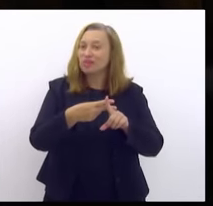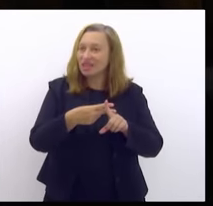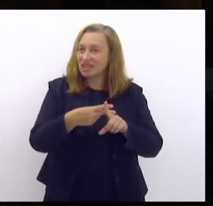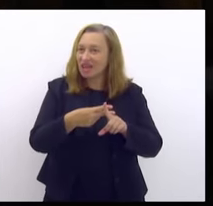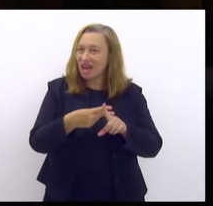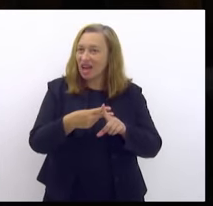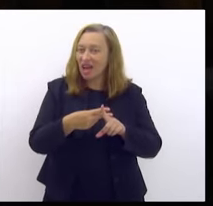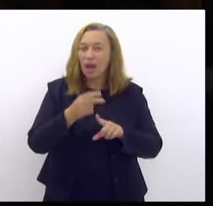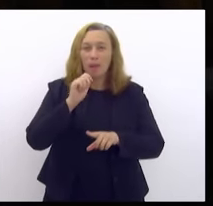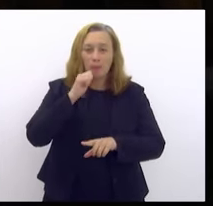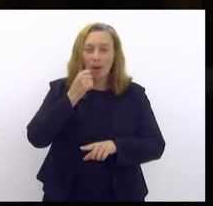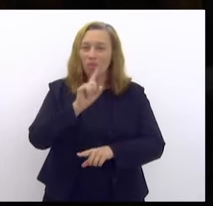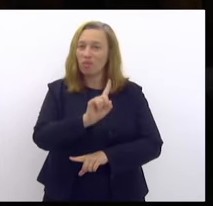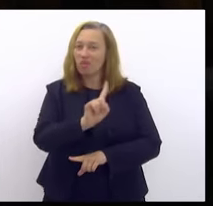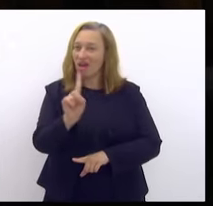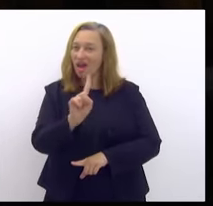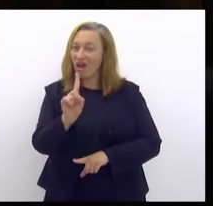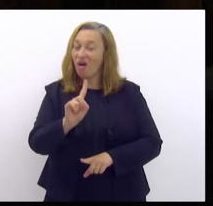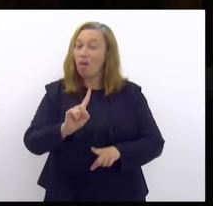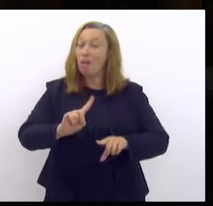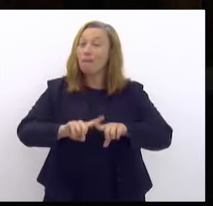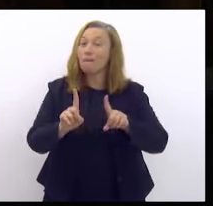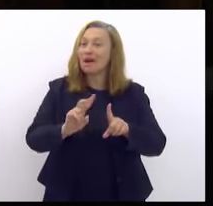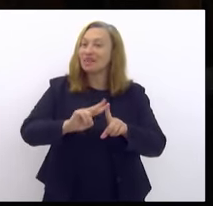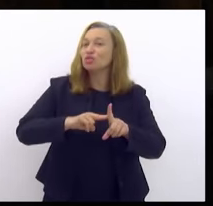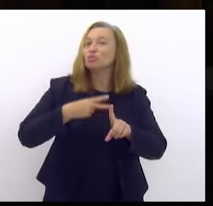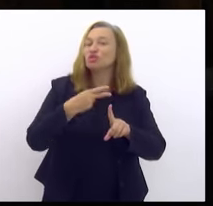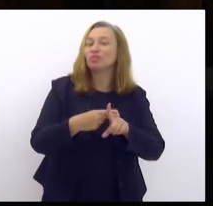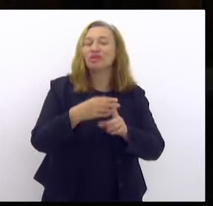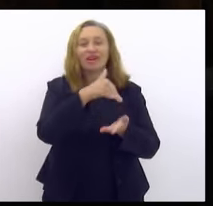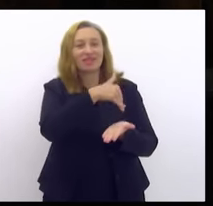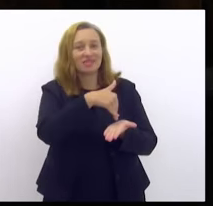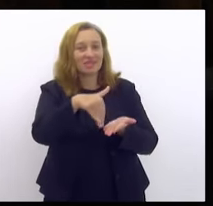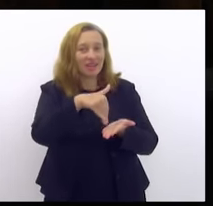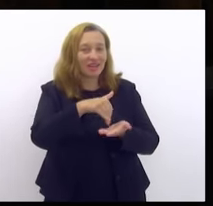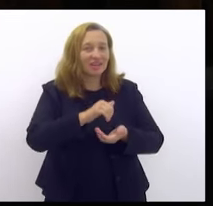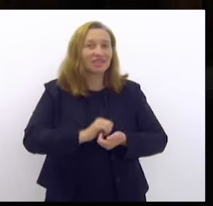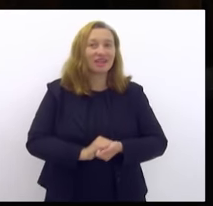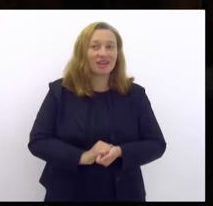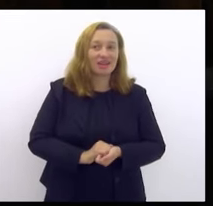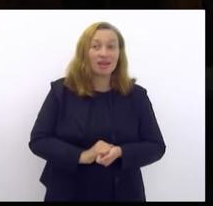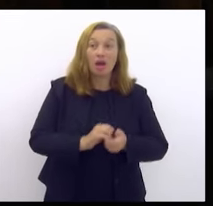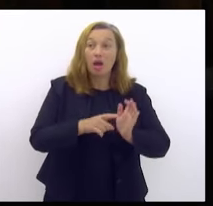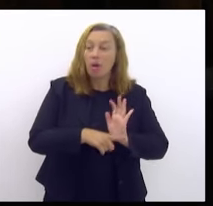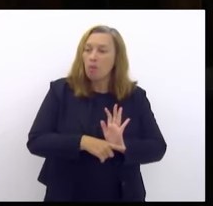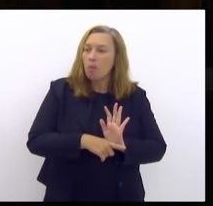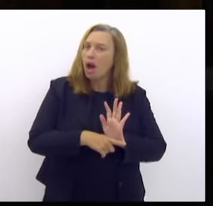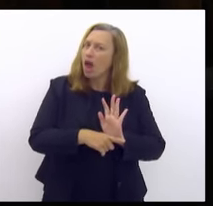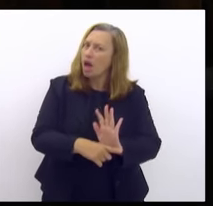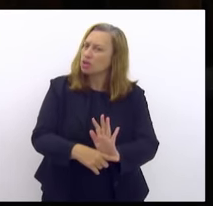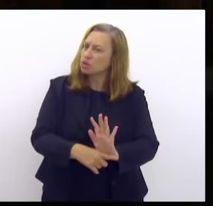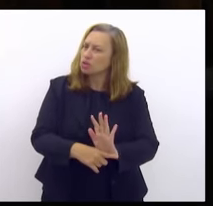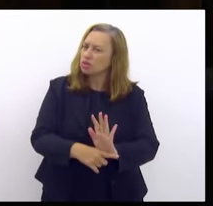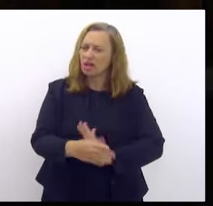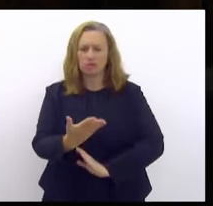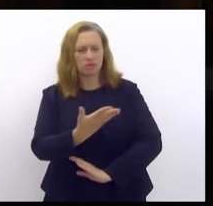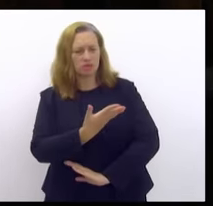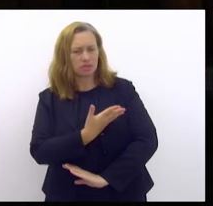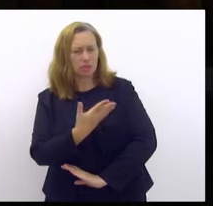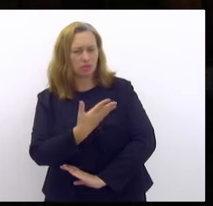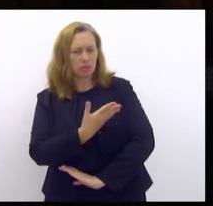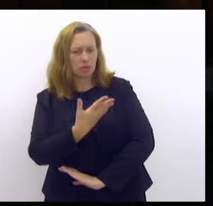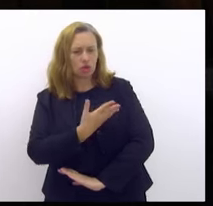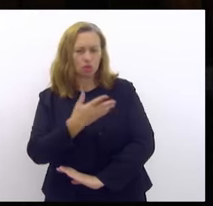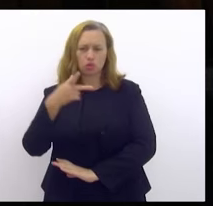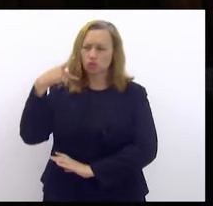pães, mas multiplicar as secretarias para atender os seus apaniguados políticos. E